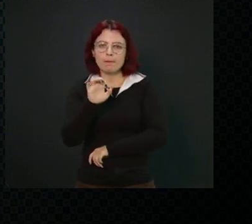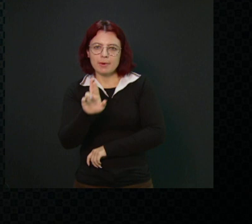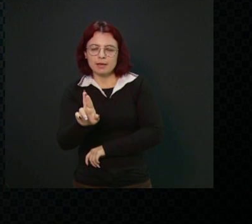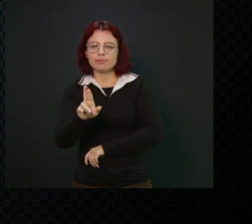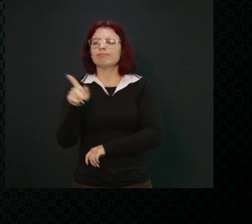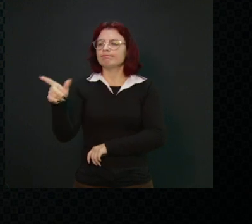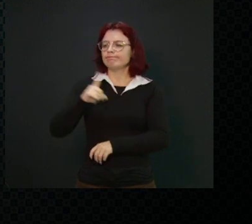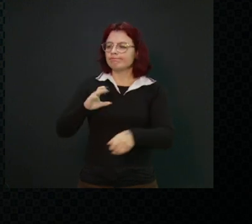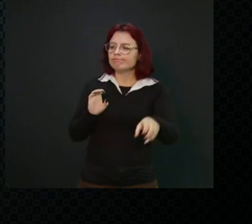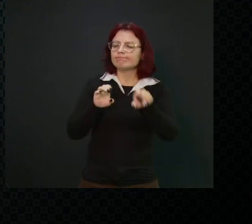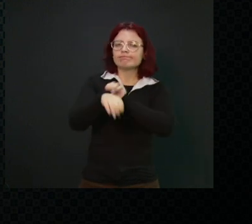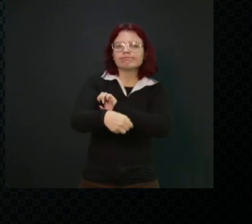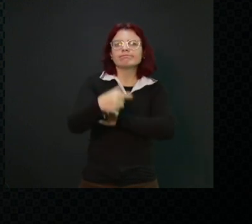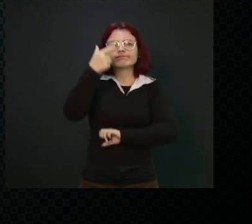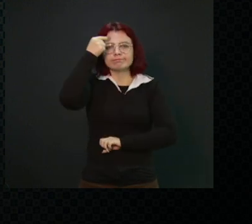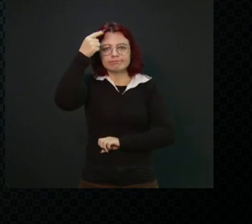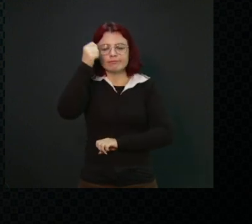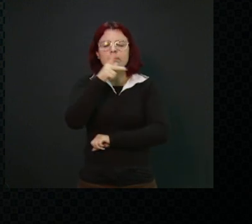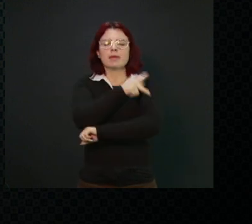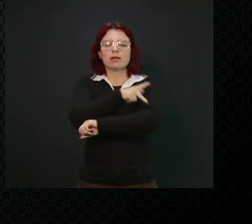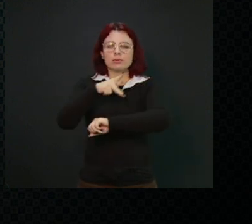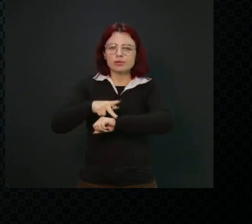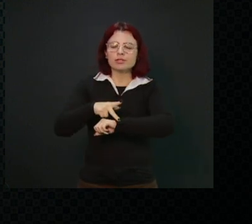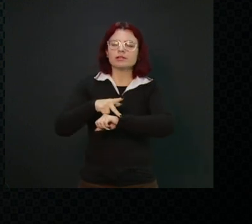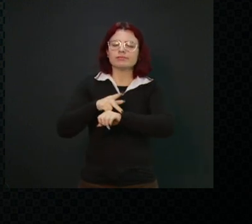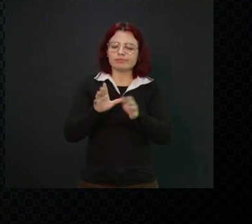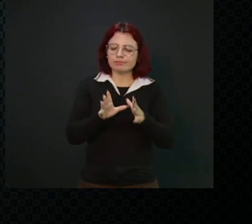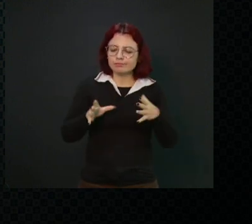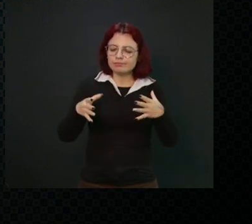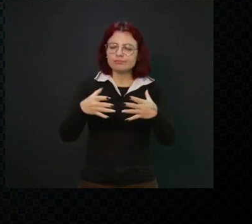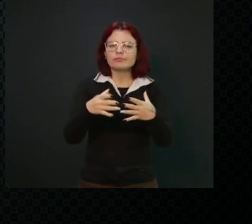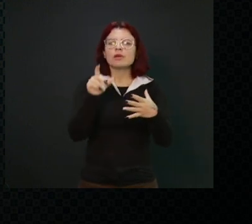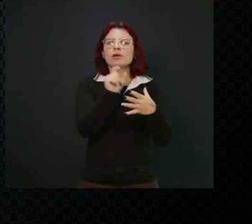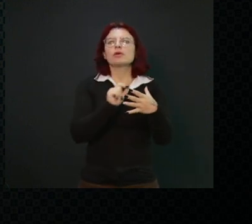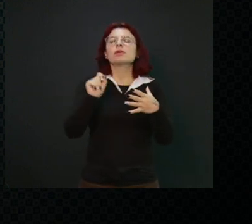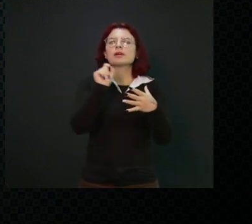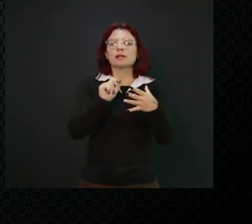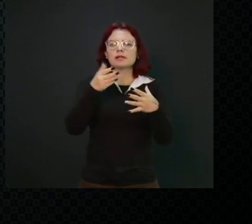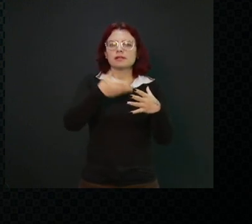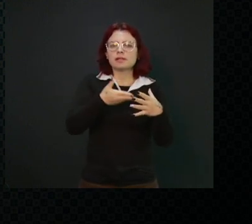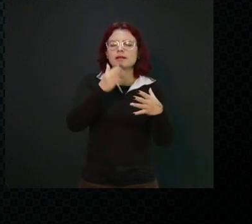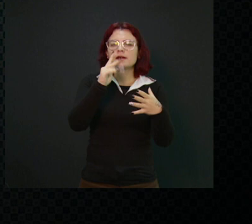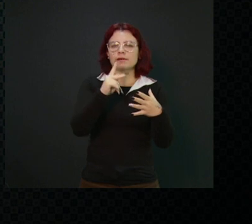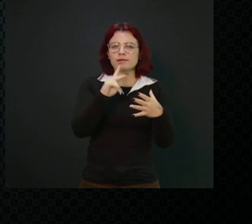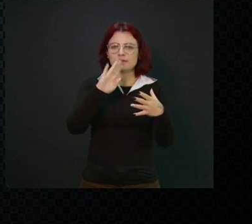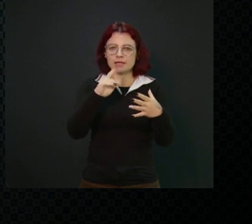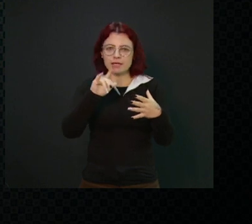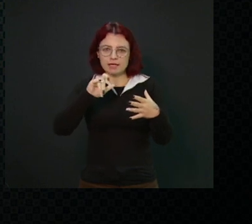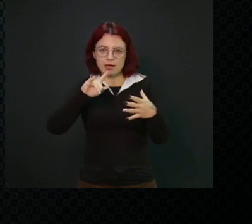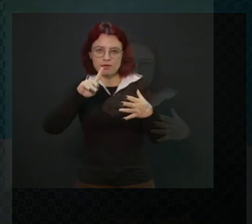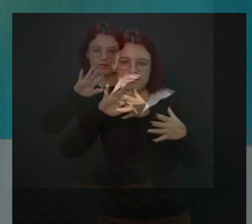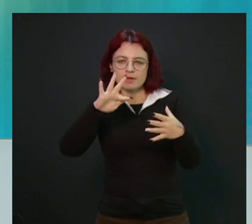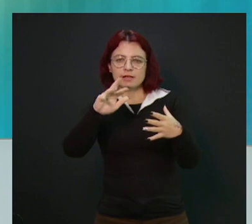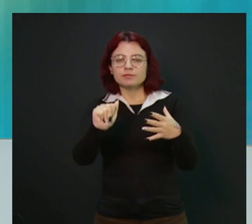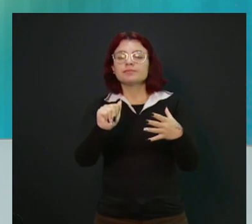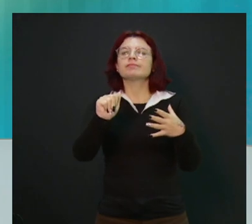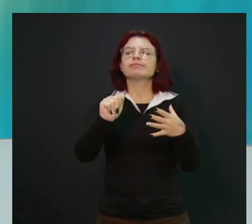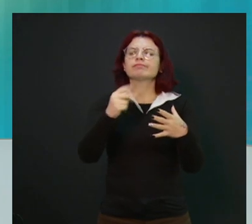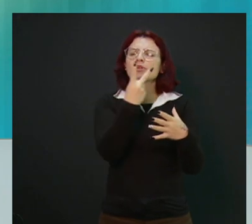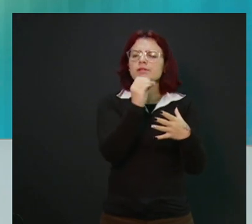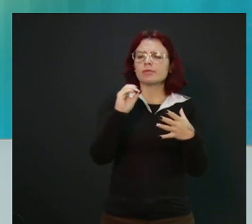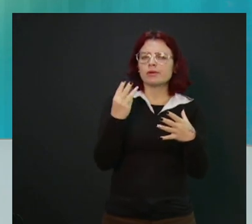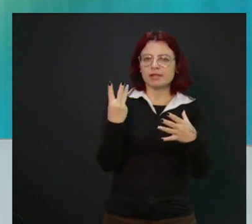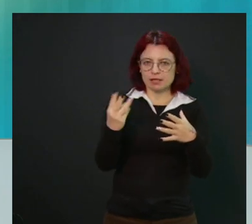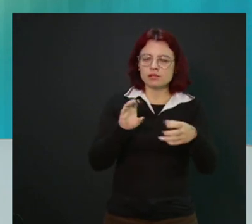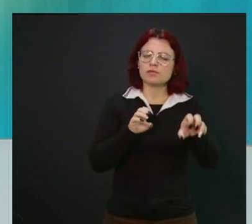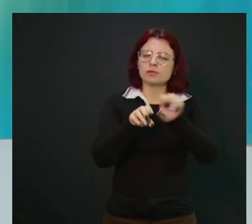possui graduação em pedagogia pelo Centro Universitário Filadélfia, em 2003.